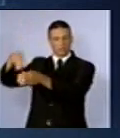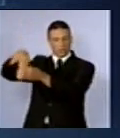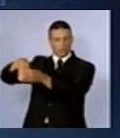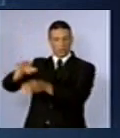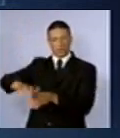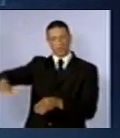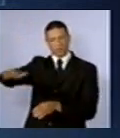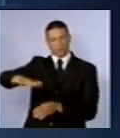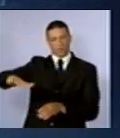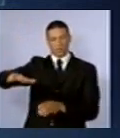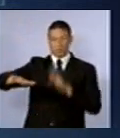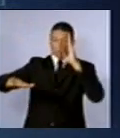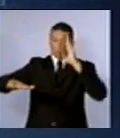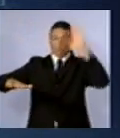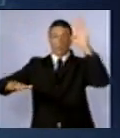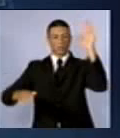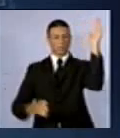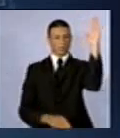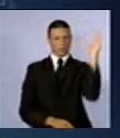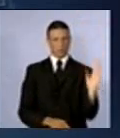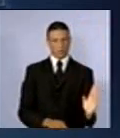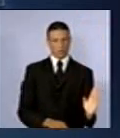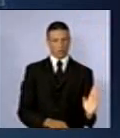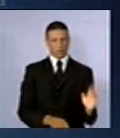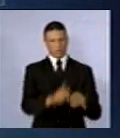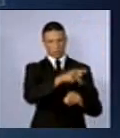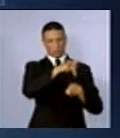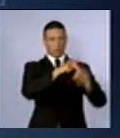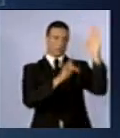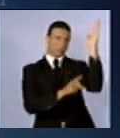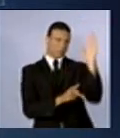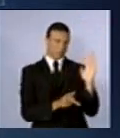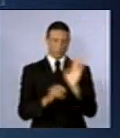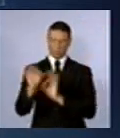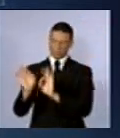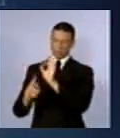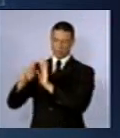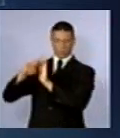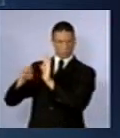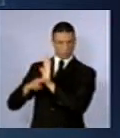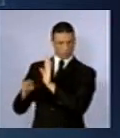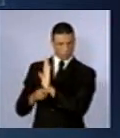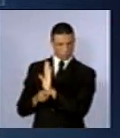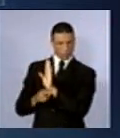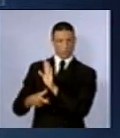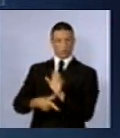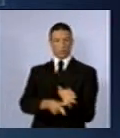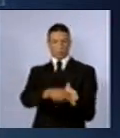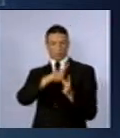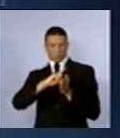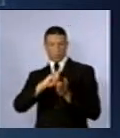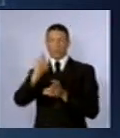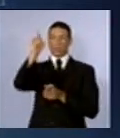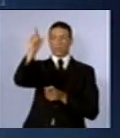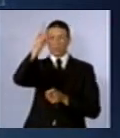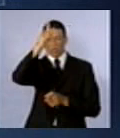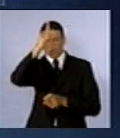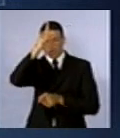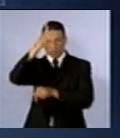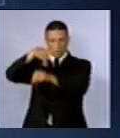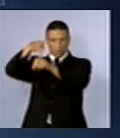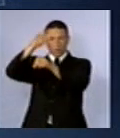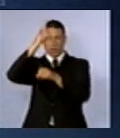passagem. Fundamentalmente, o Brasil adotou, antes da existência de uma norma brasileira, utilizava-se a norma alemã, a norma VDE. Em